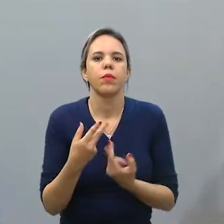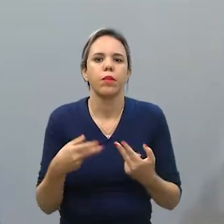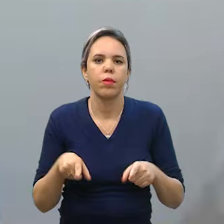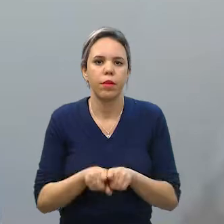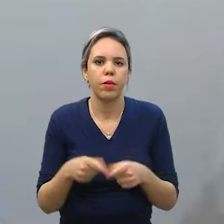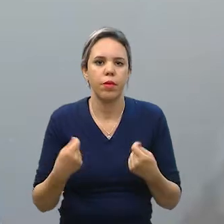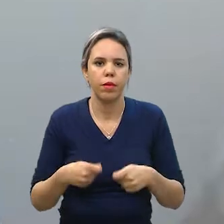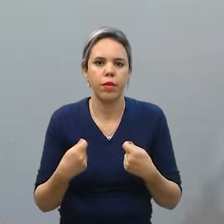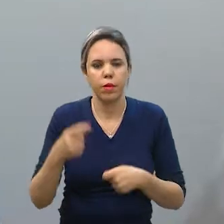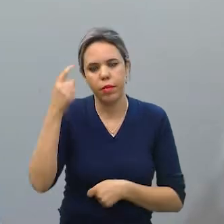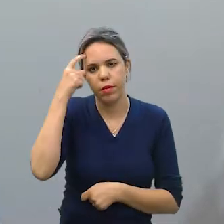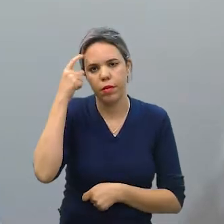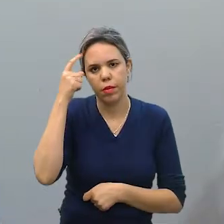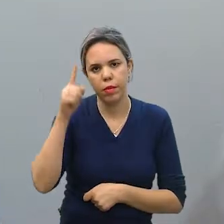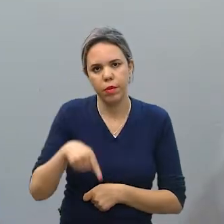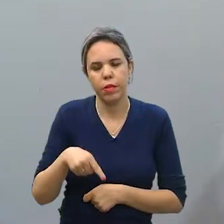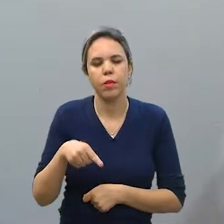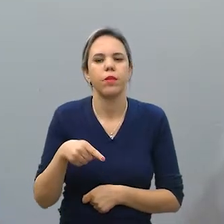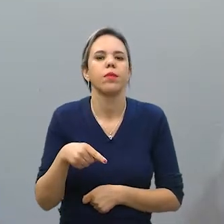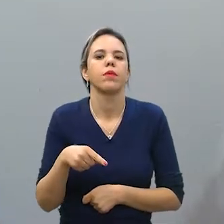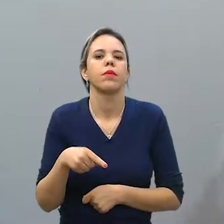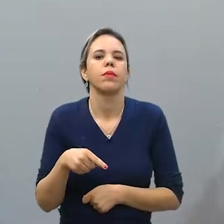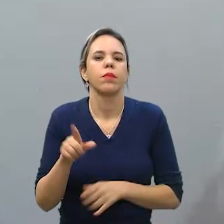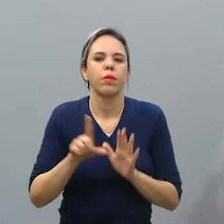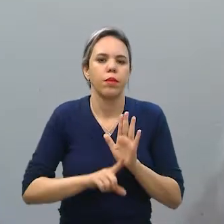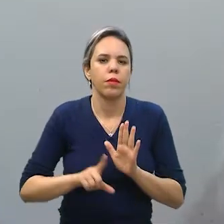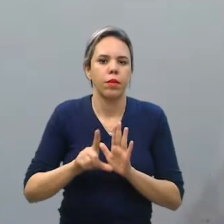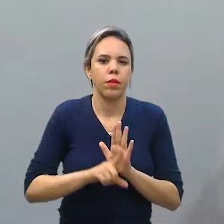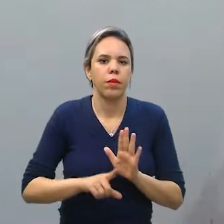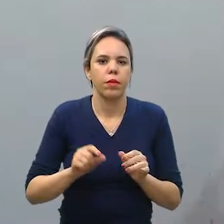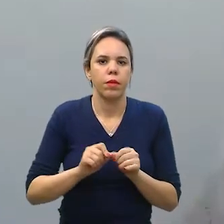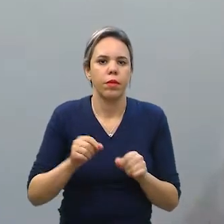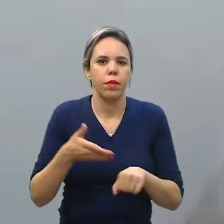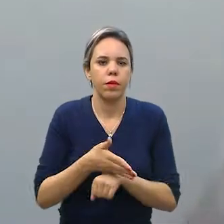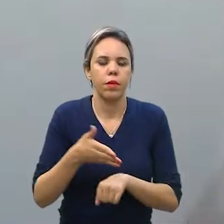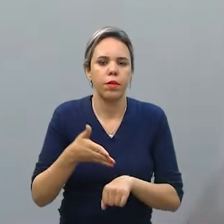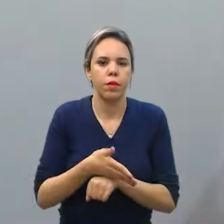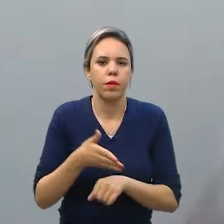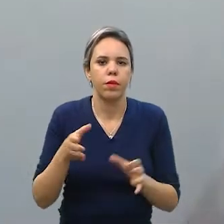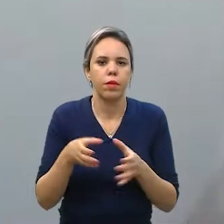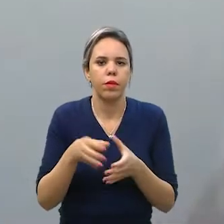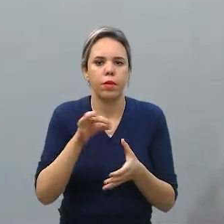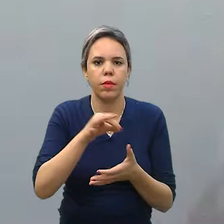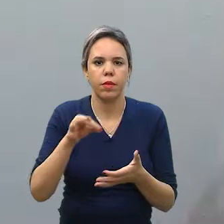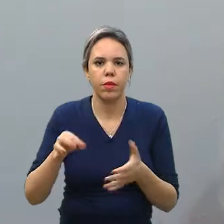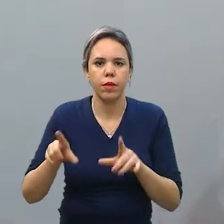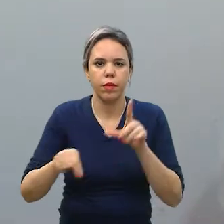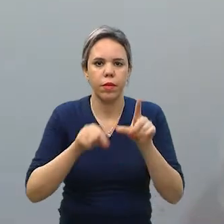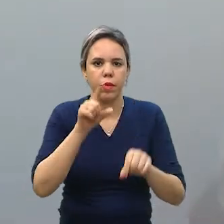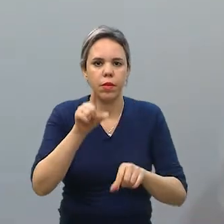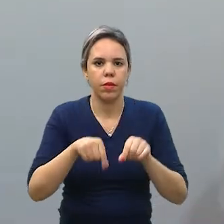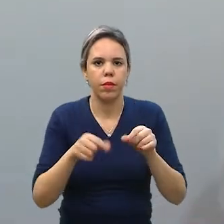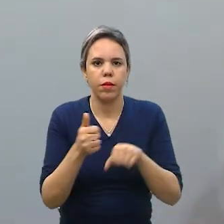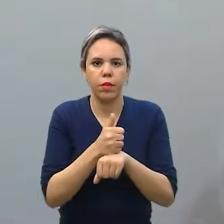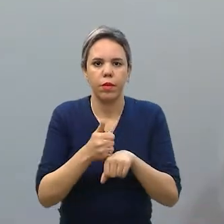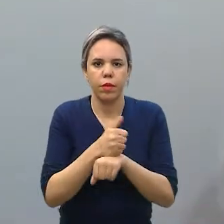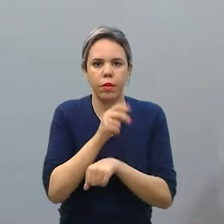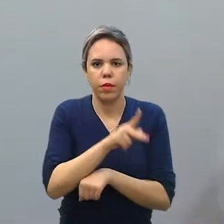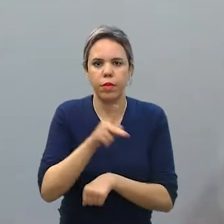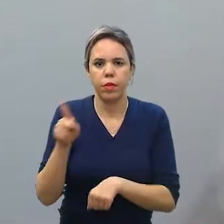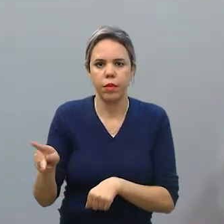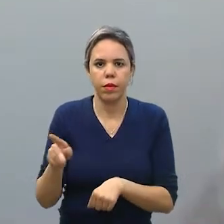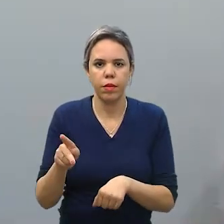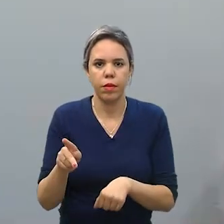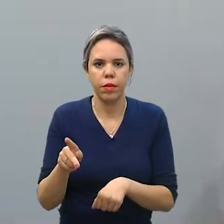gente precisa ter em mente é que essas obras literárias, elas fazem parte de um conjunto que foi selecionado por uma equipe de